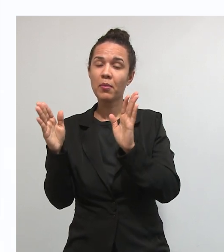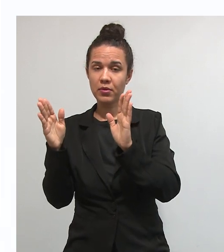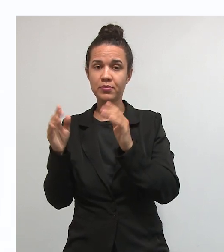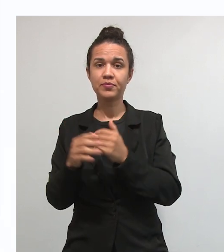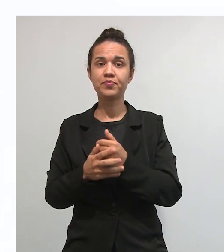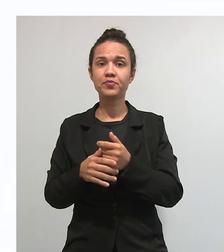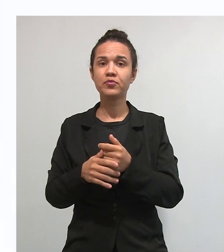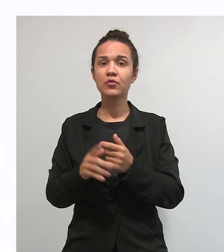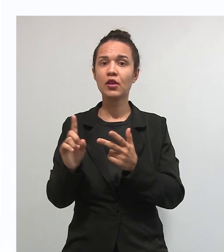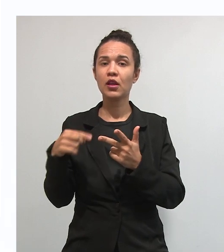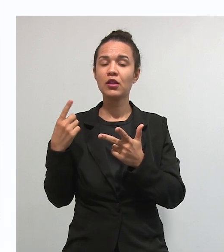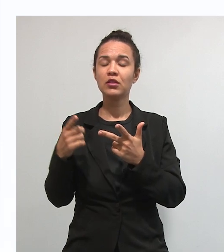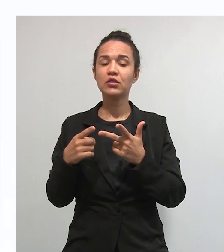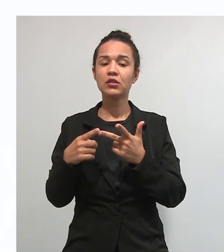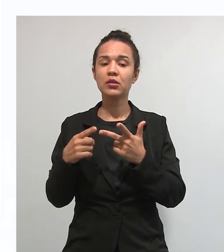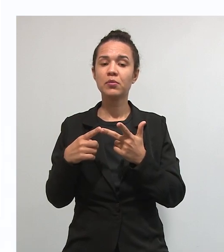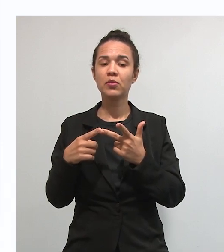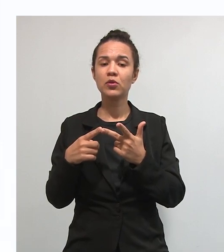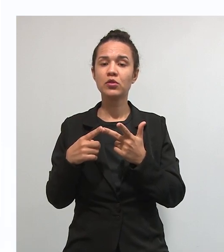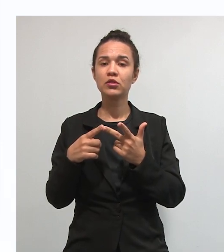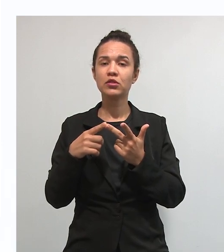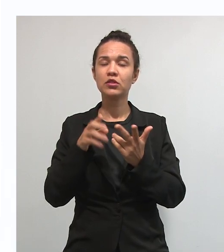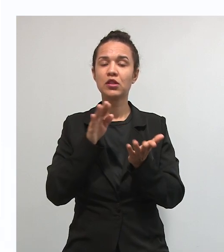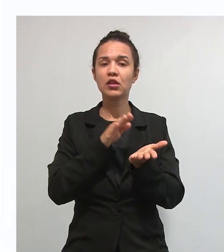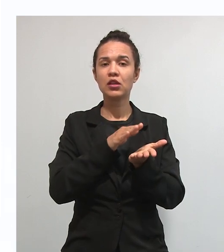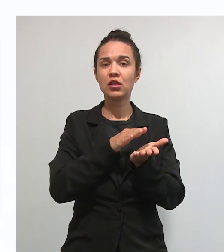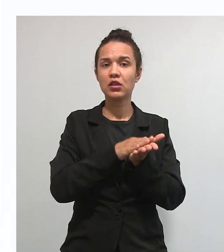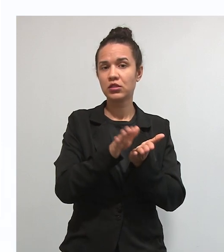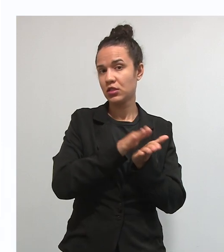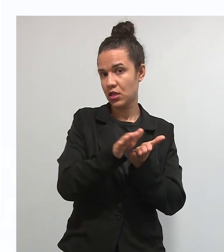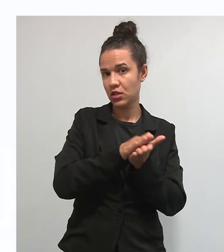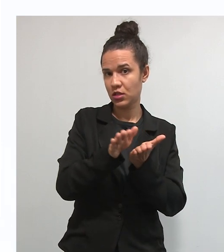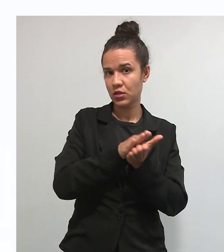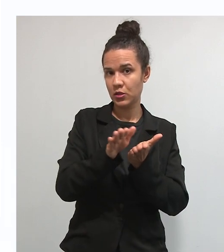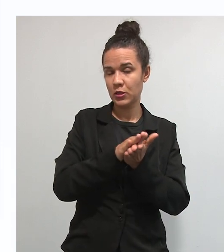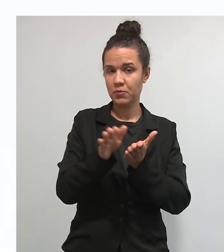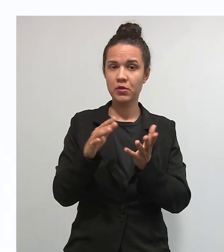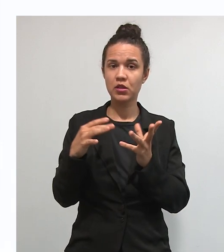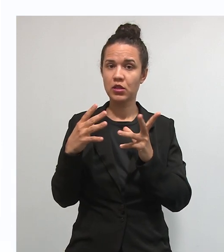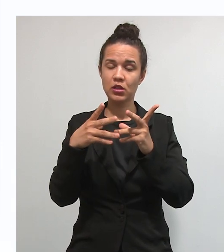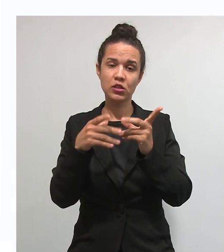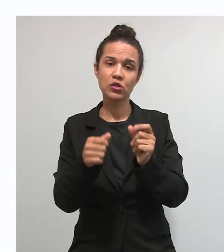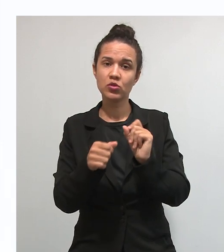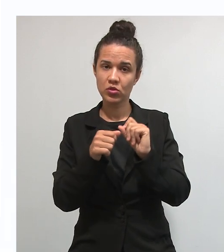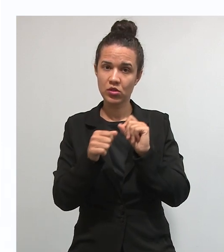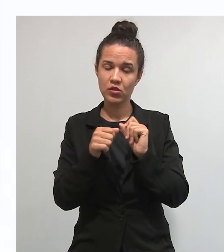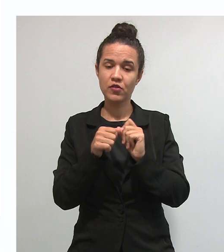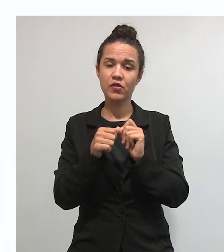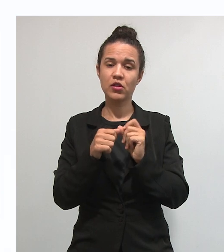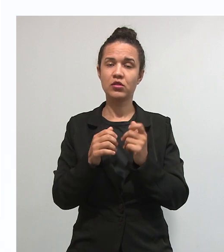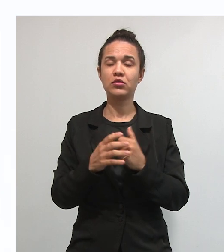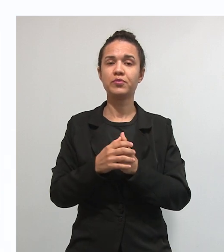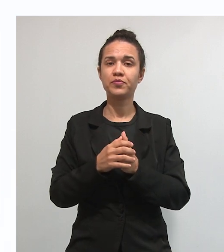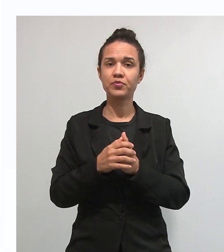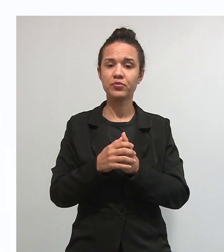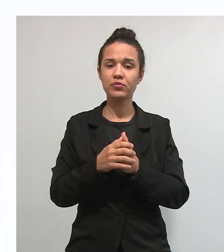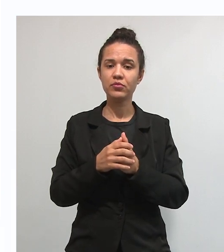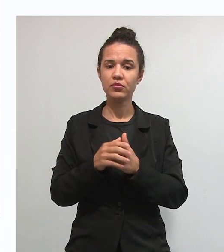as despesas empenhadas, liquidadas e pagas. Ou seja, a gente vê aqui praticamente, né, as fases aqui